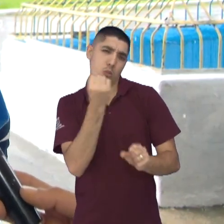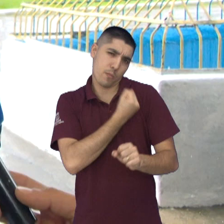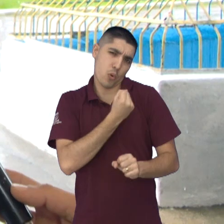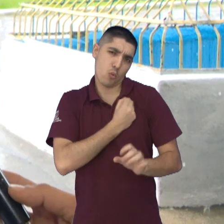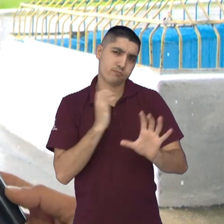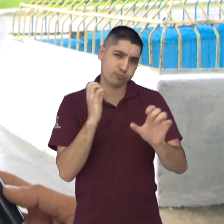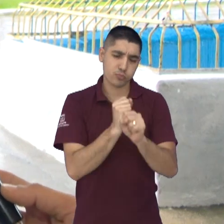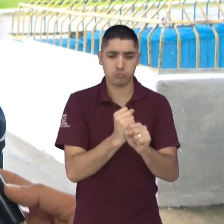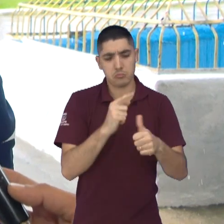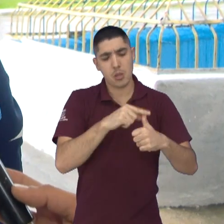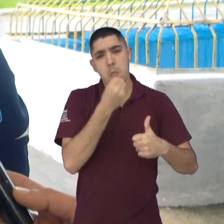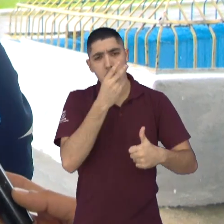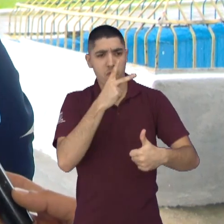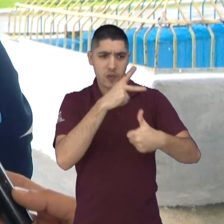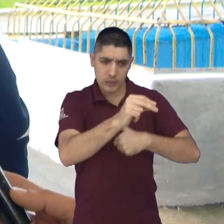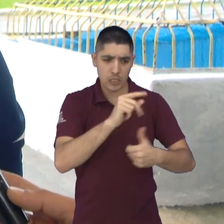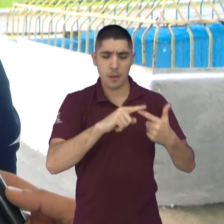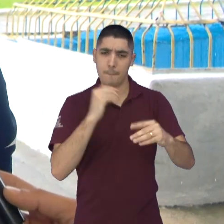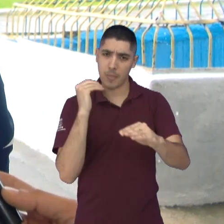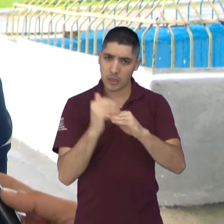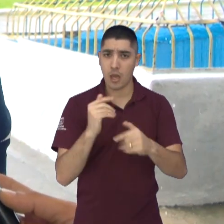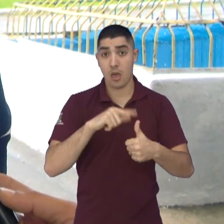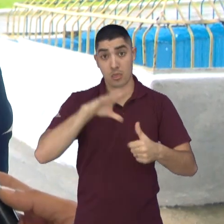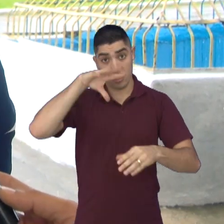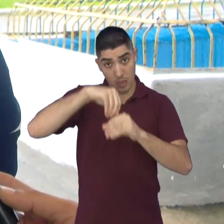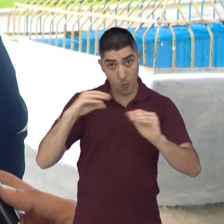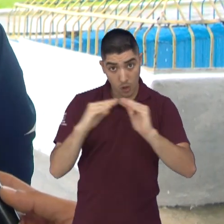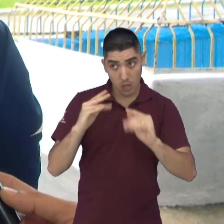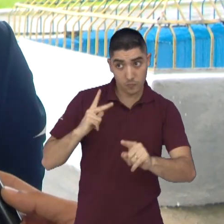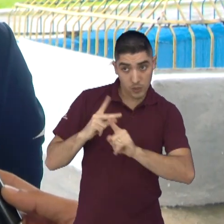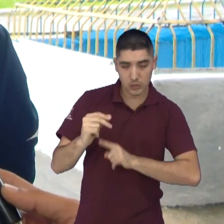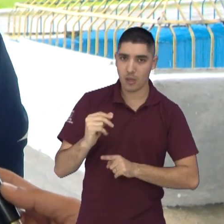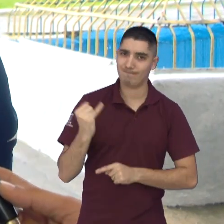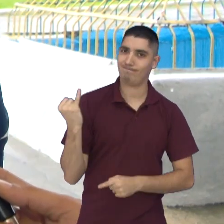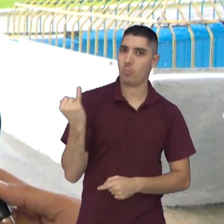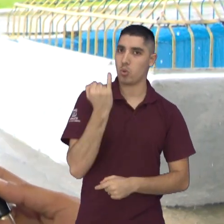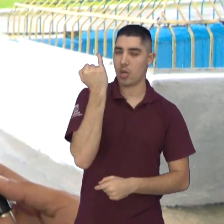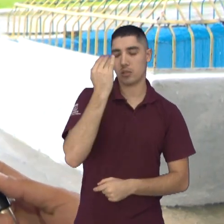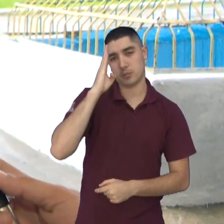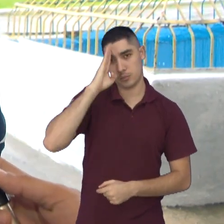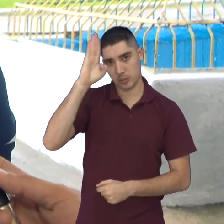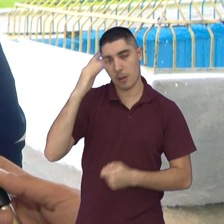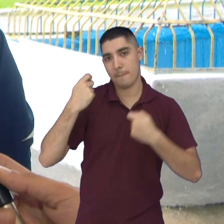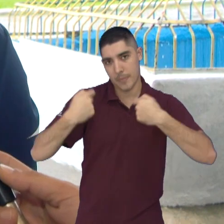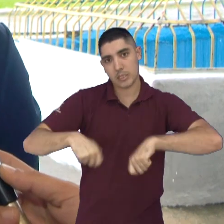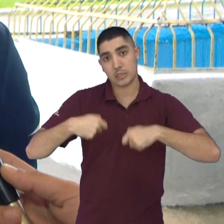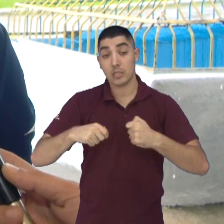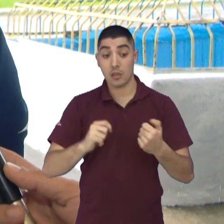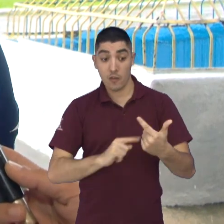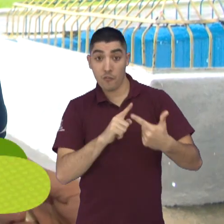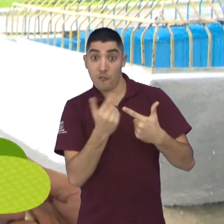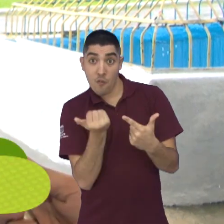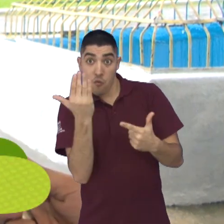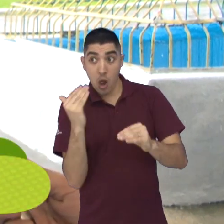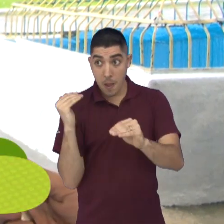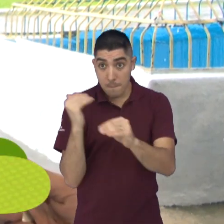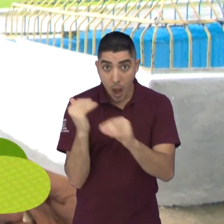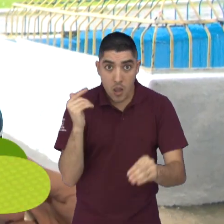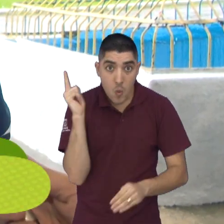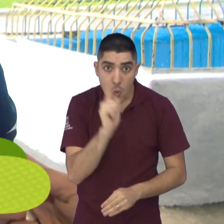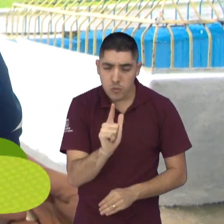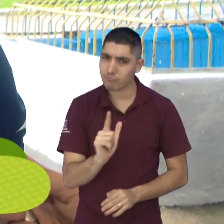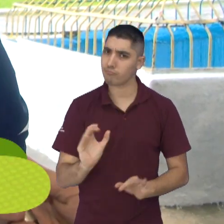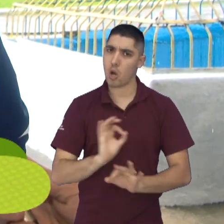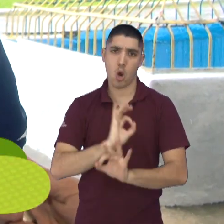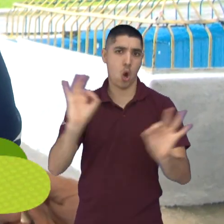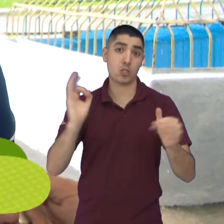estamos fazendo uma campanha boa, acho que ganhar dentro de casa é o principal ponto e conseguir ponto fora também dentro de uma competição